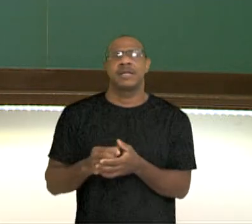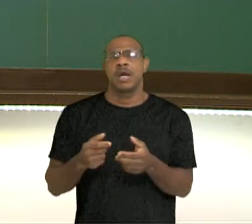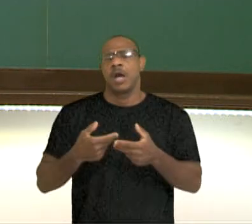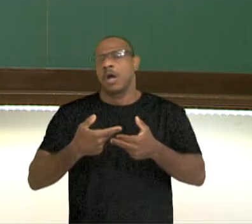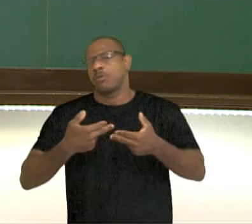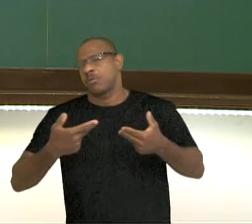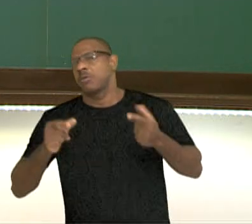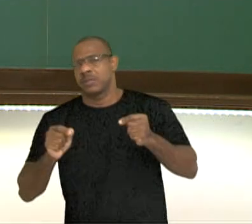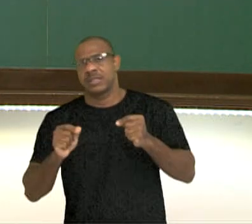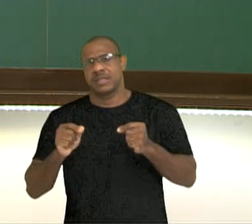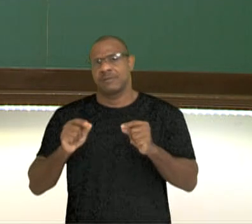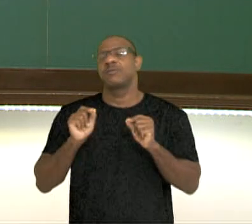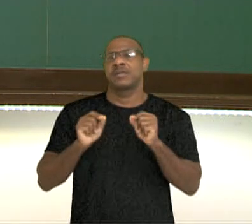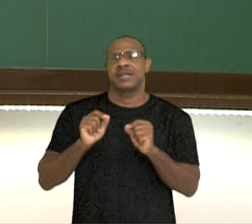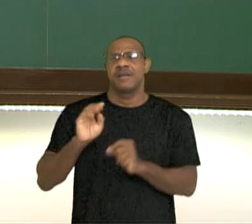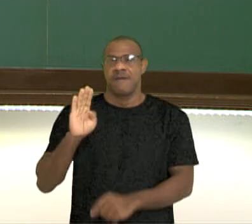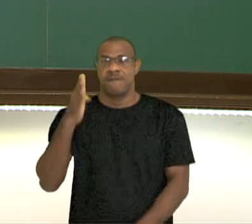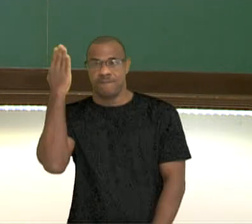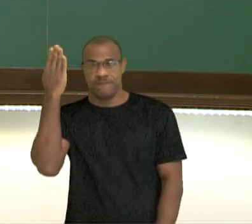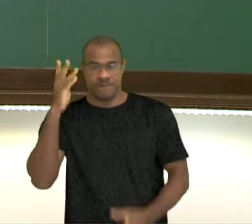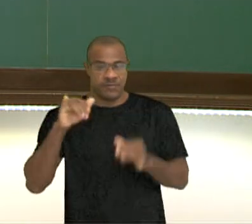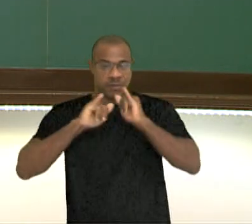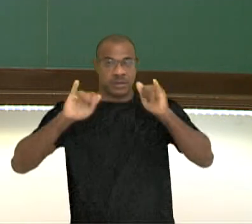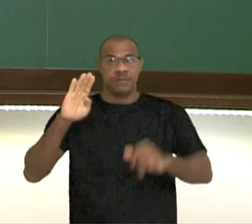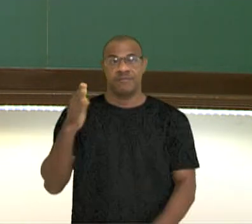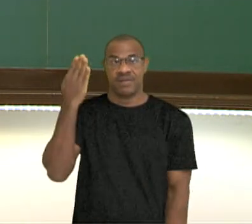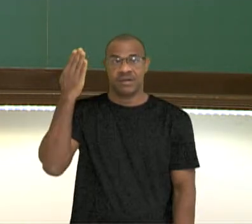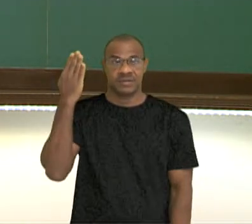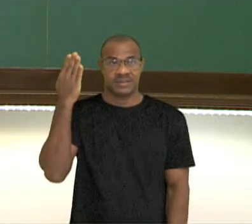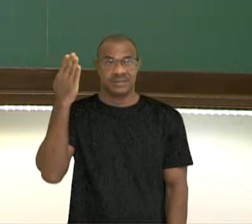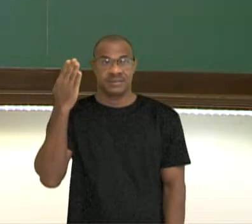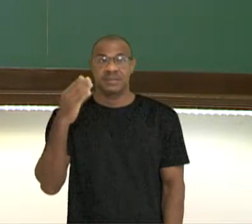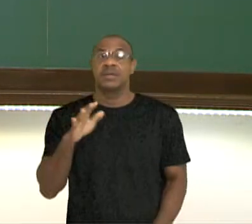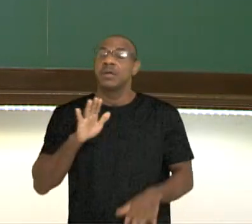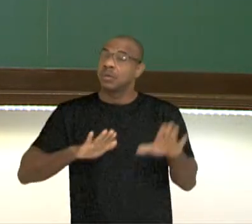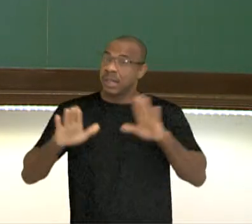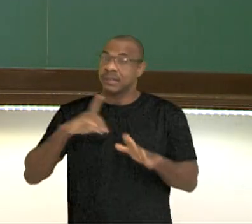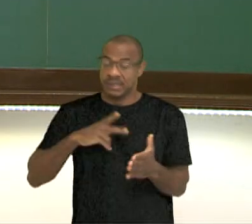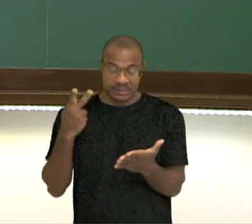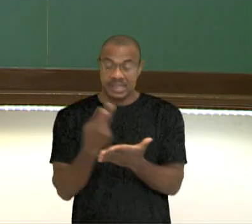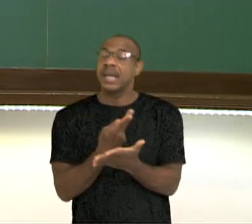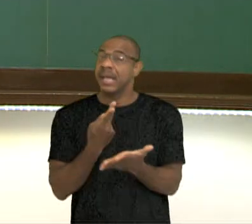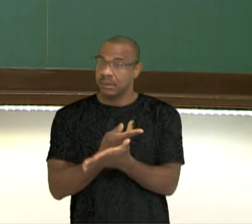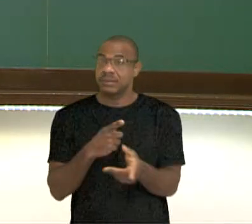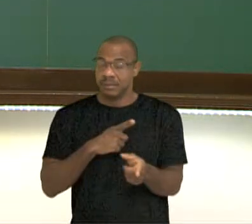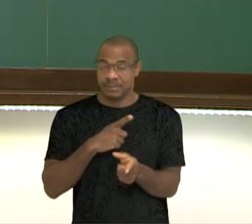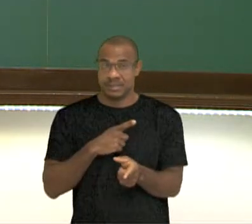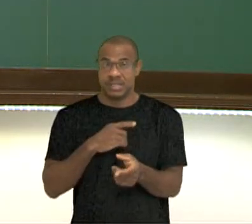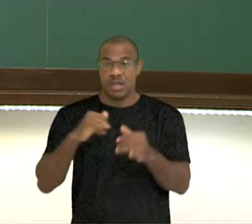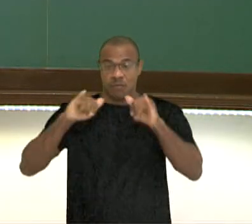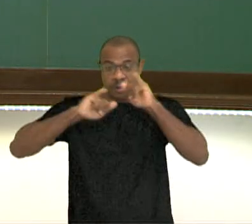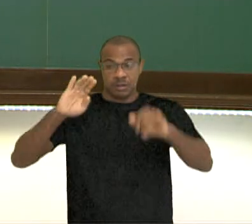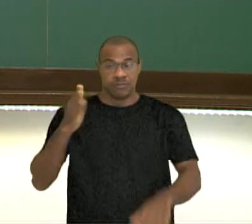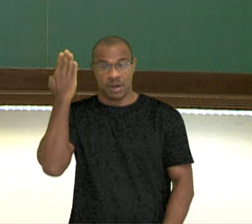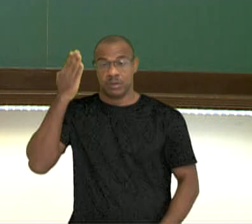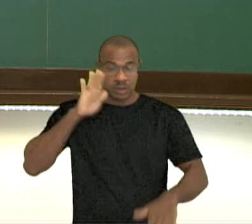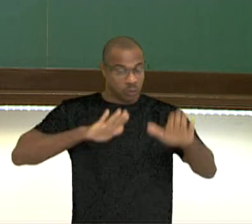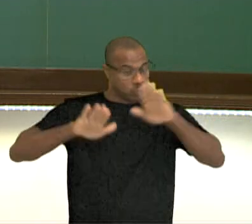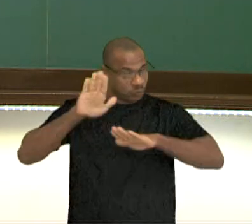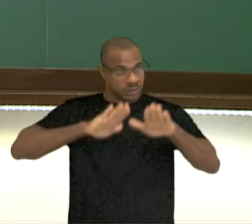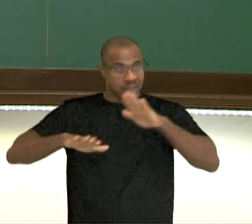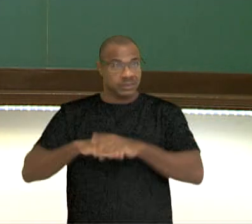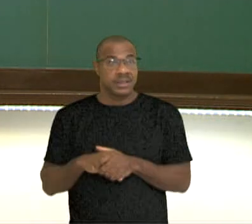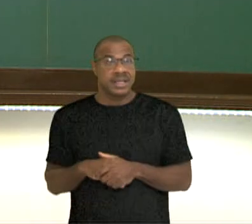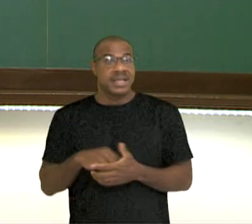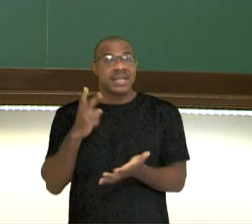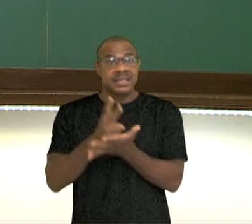professora mostrou para você que a fake news, ela tem o quê? Erros no percurso. Então, sempre verifique o